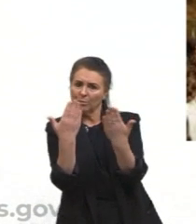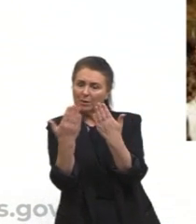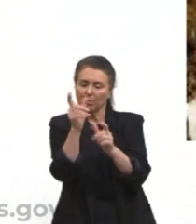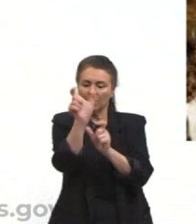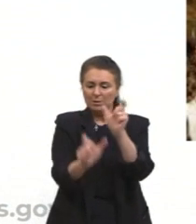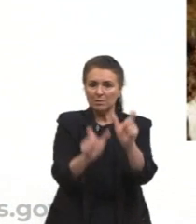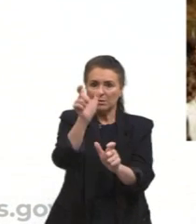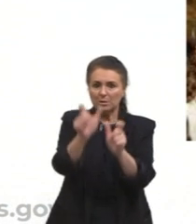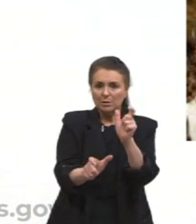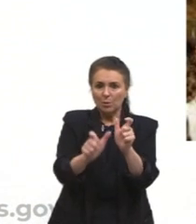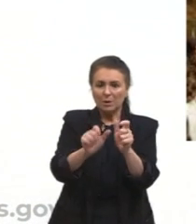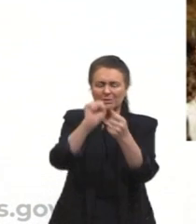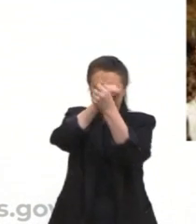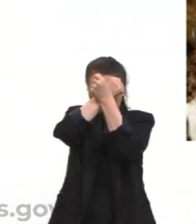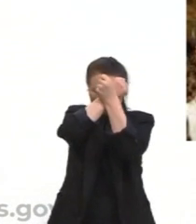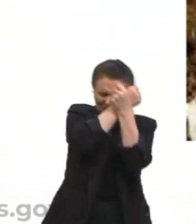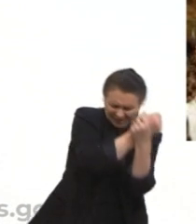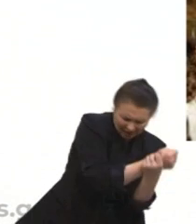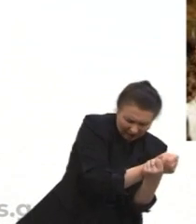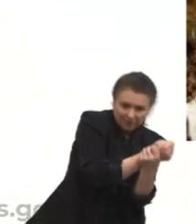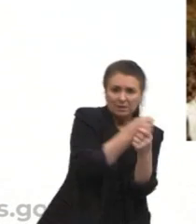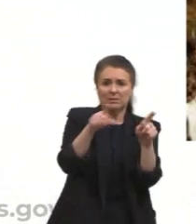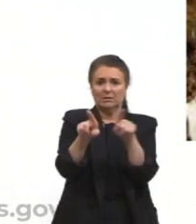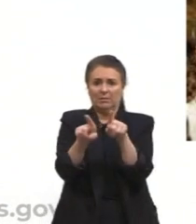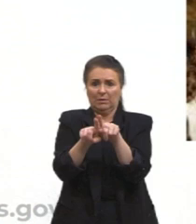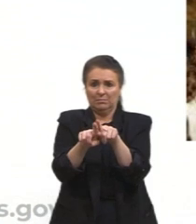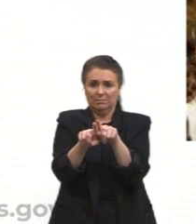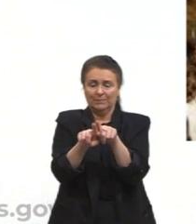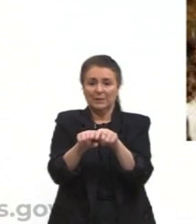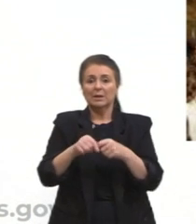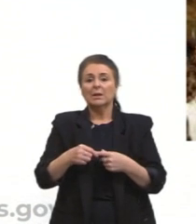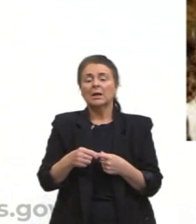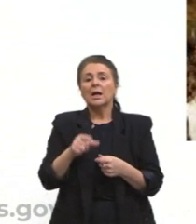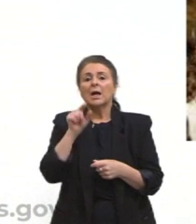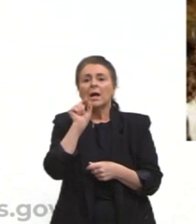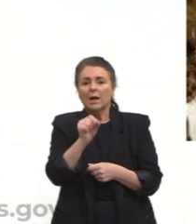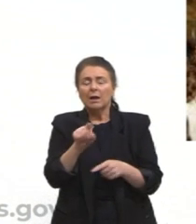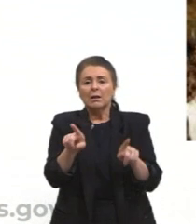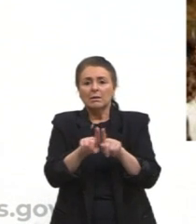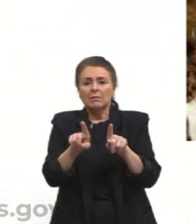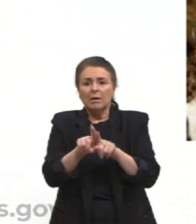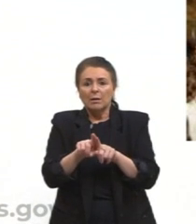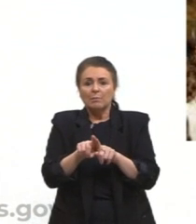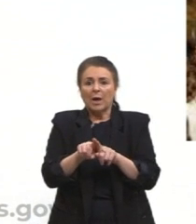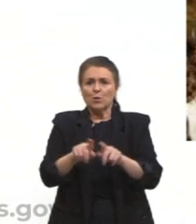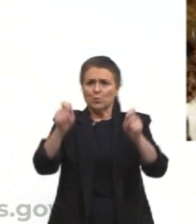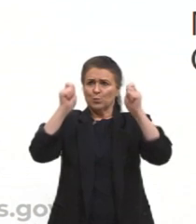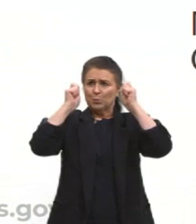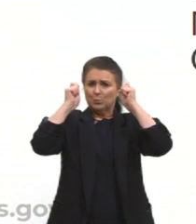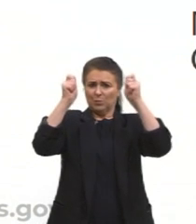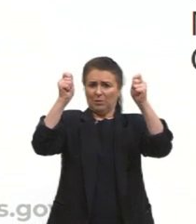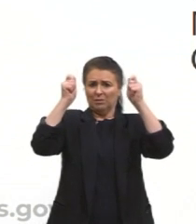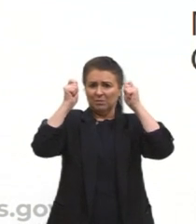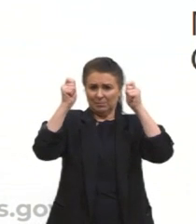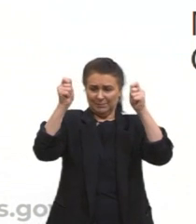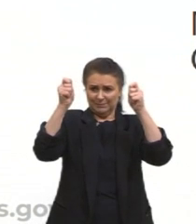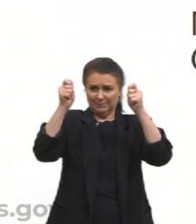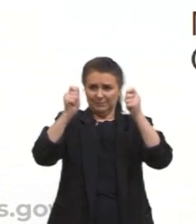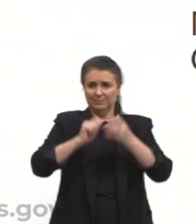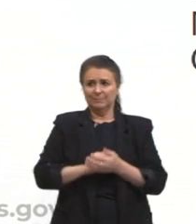pessoas que foram escravizadas né negros escravizados então é também um protesto né